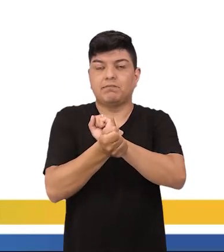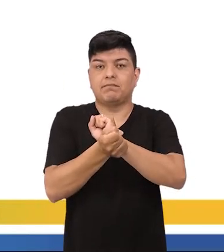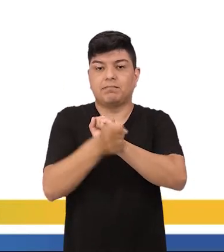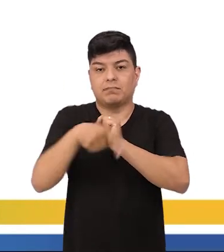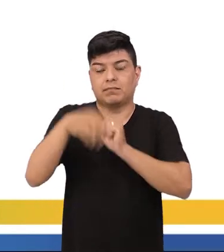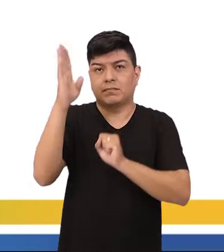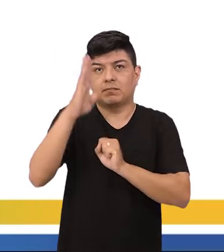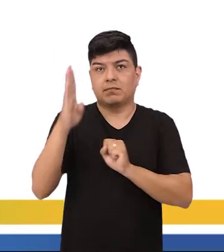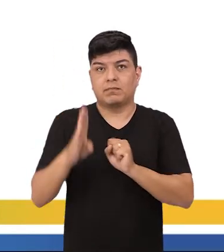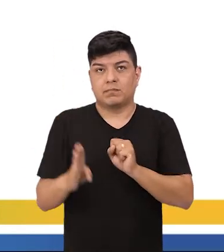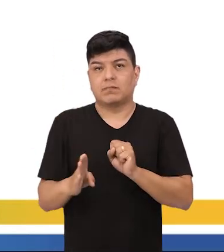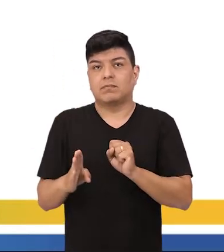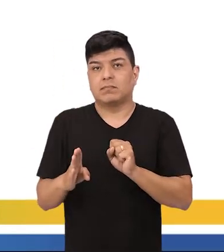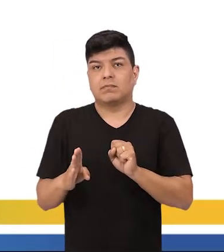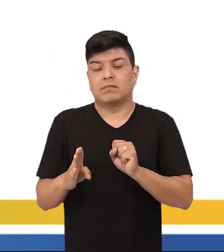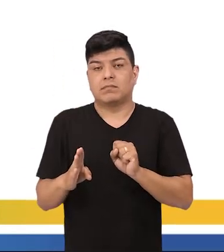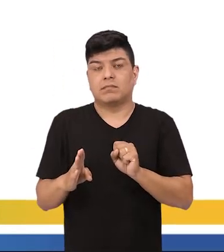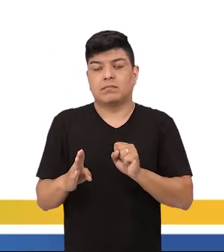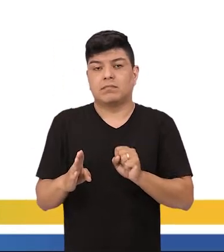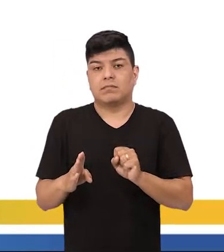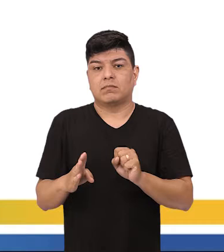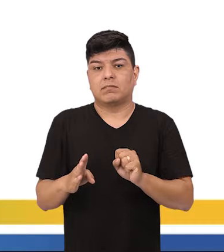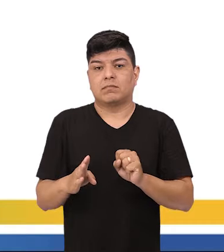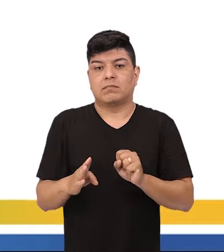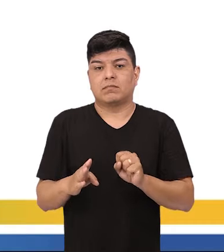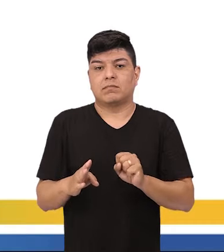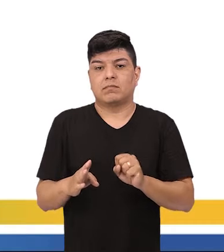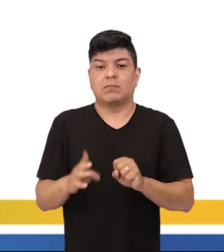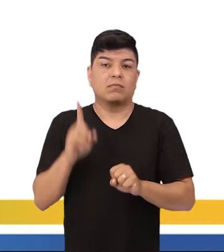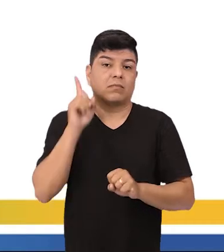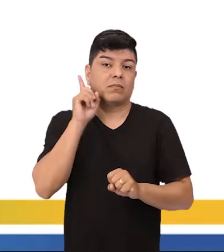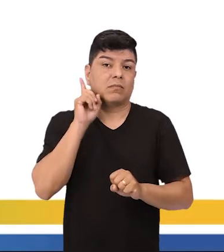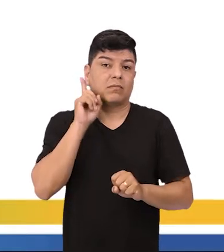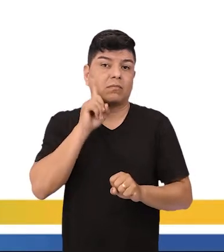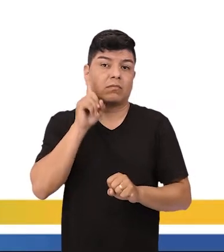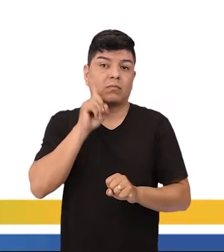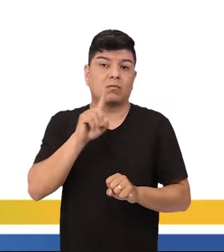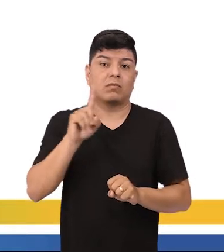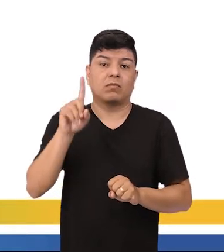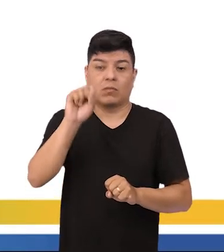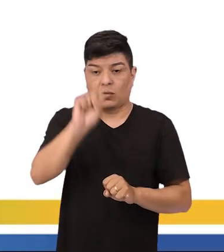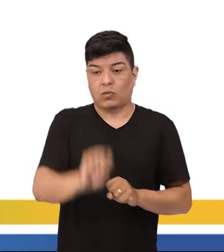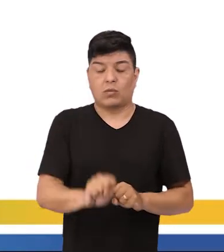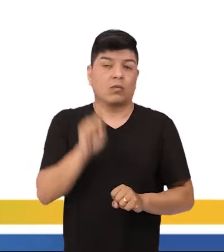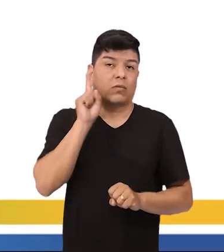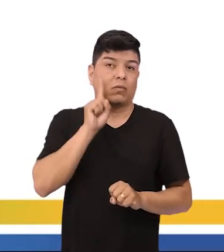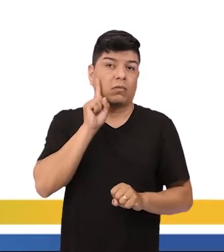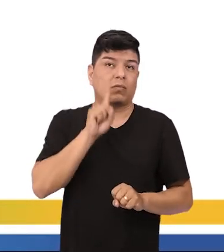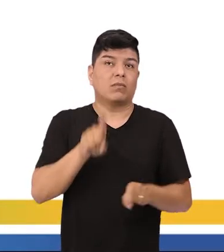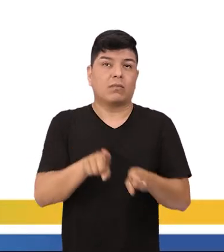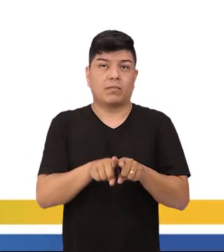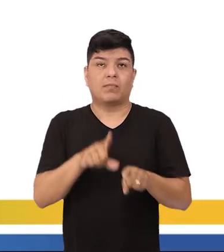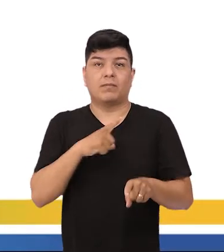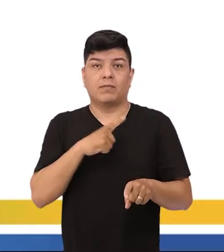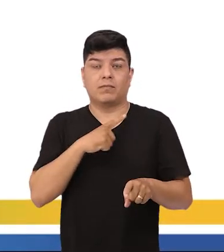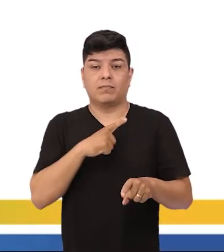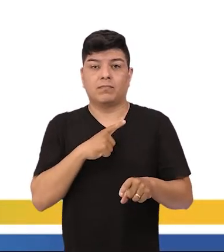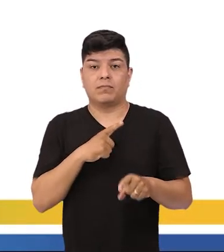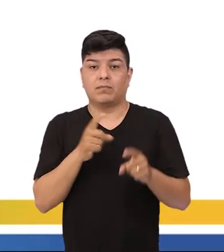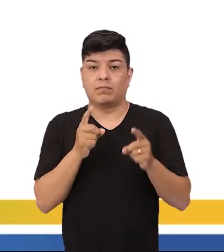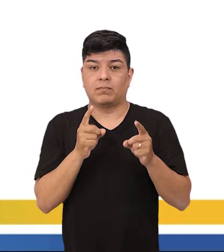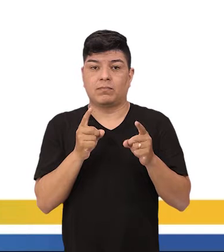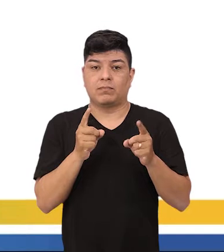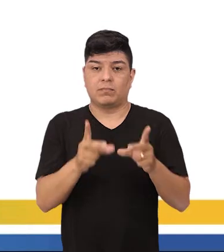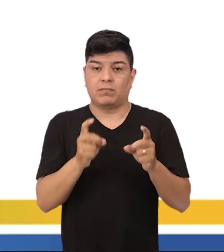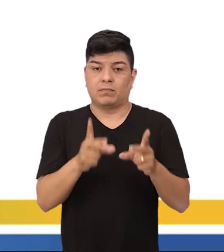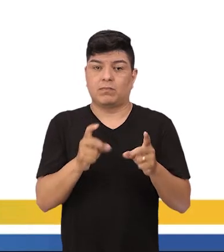Aqui no Brasil, tanto nos Estados Unidos, né, a parte sul dos Estados Unidos, e a exportação também,